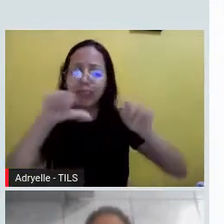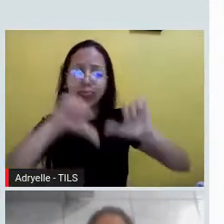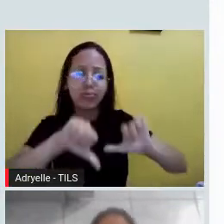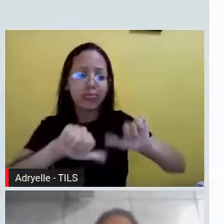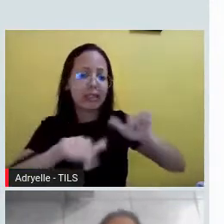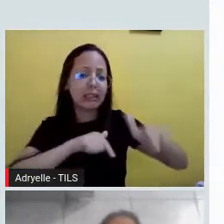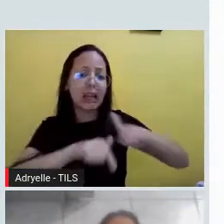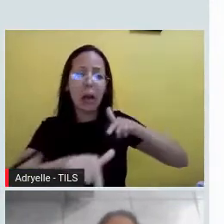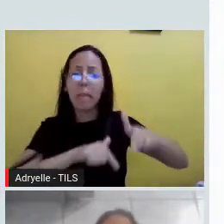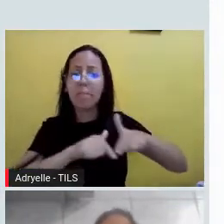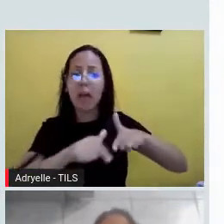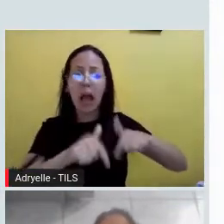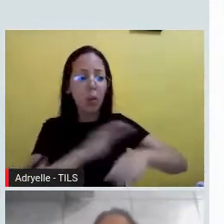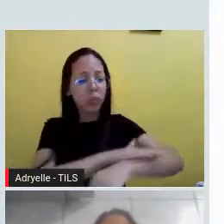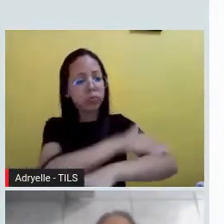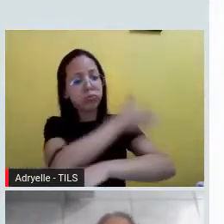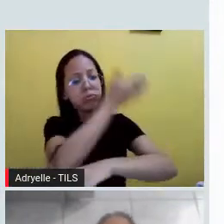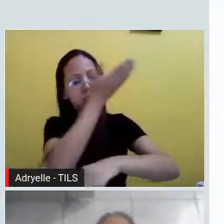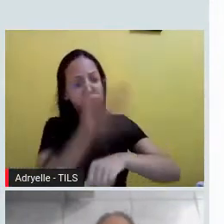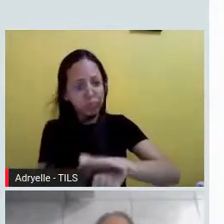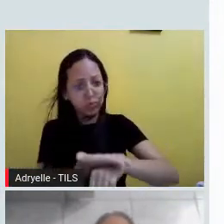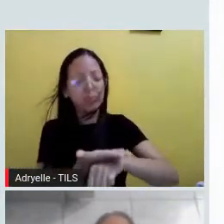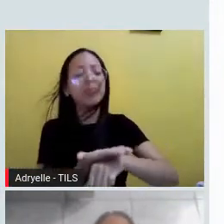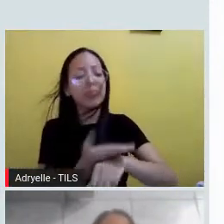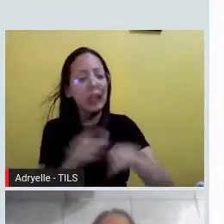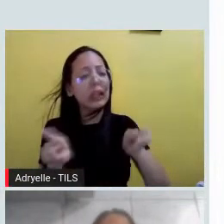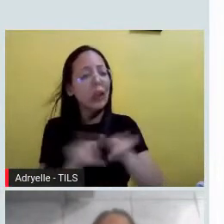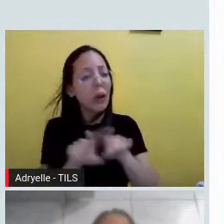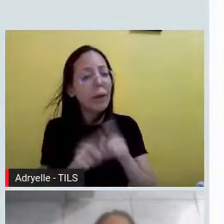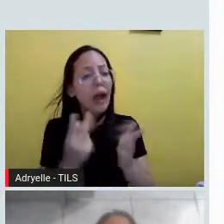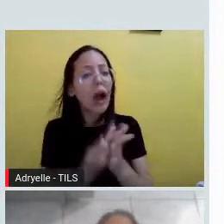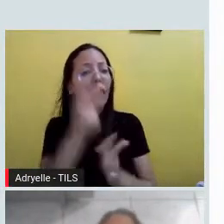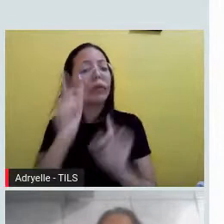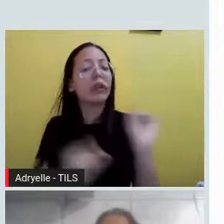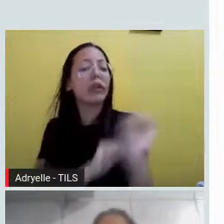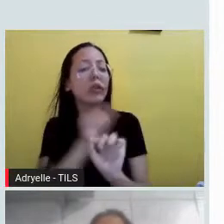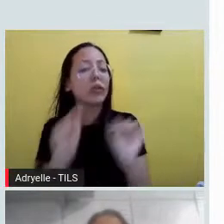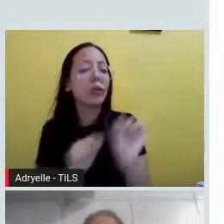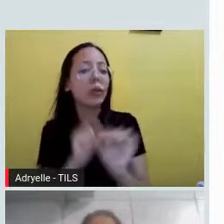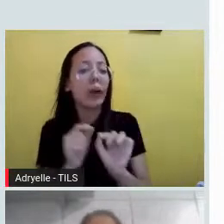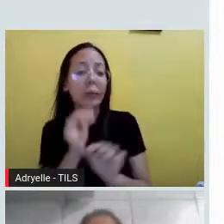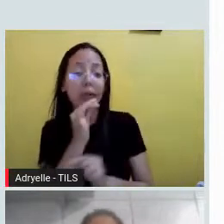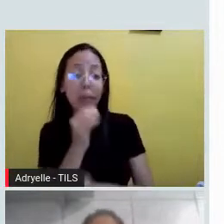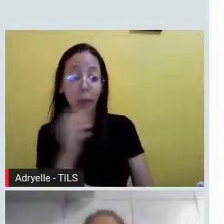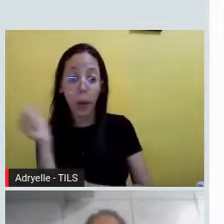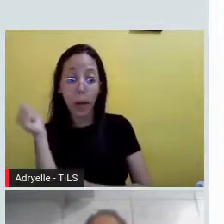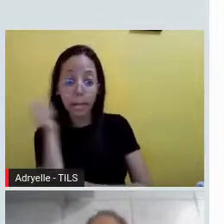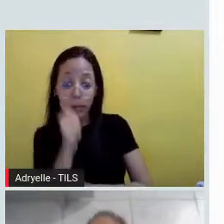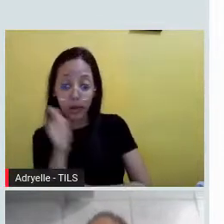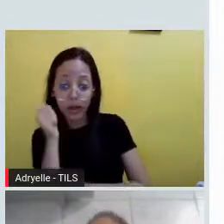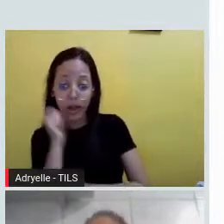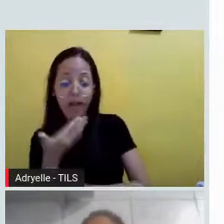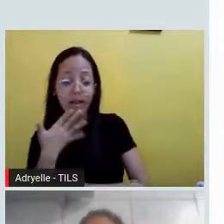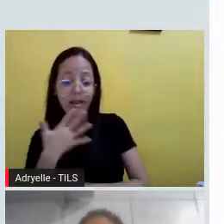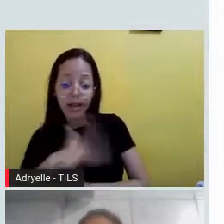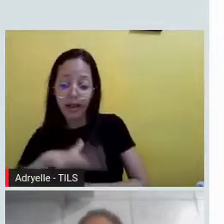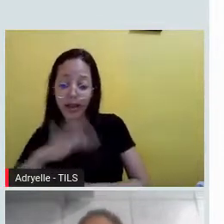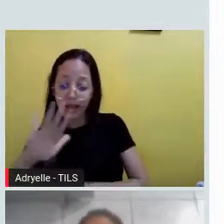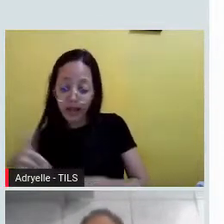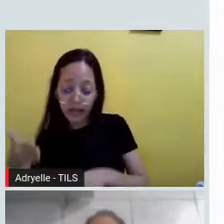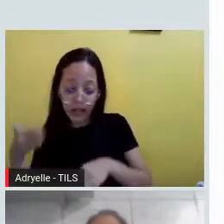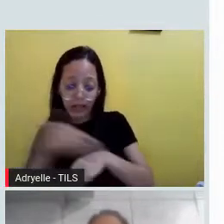todo mundo, e também ocorre a inserção das mulheres e das crianças nas